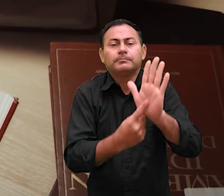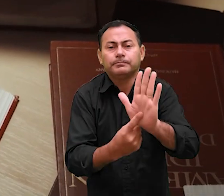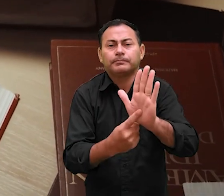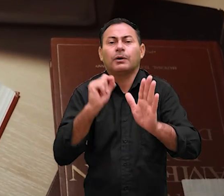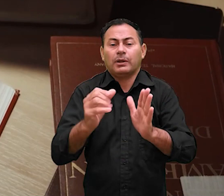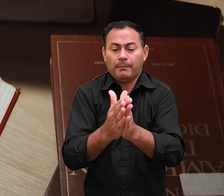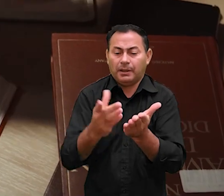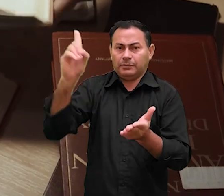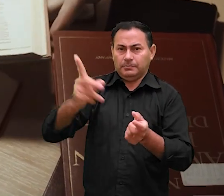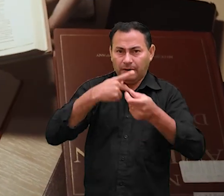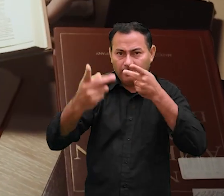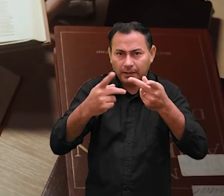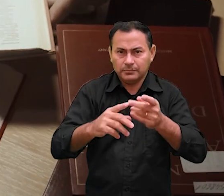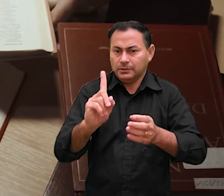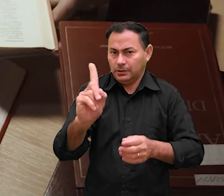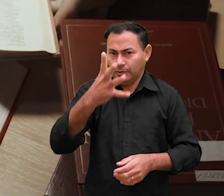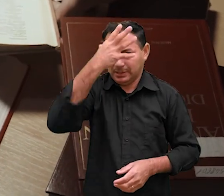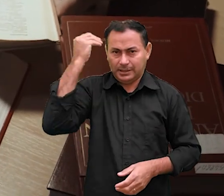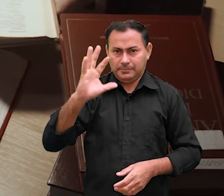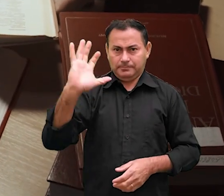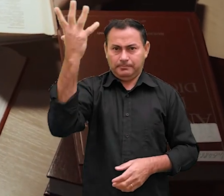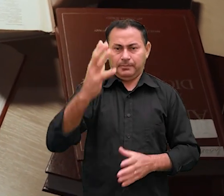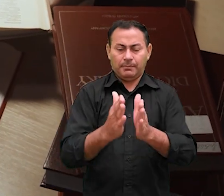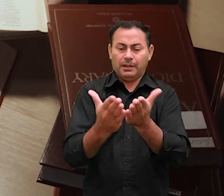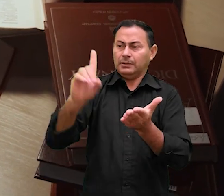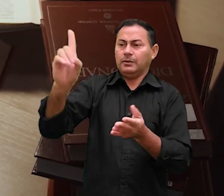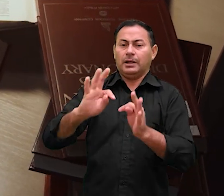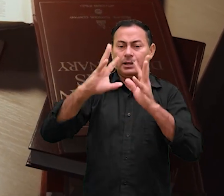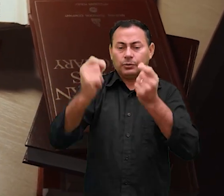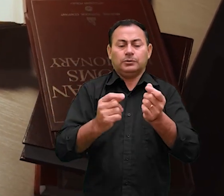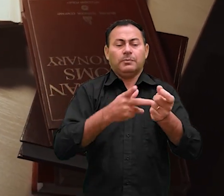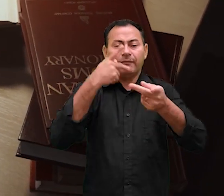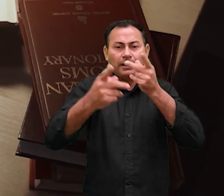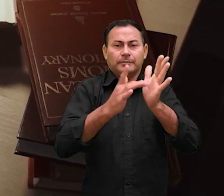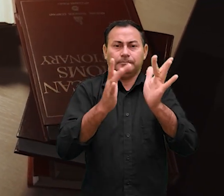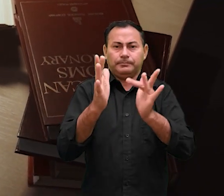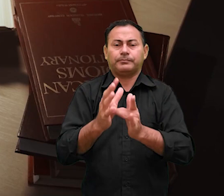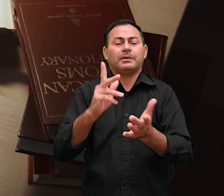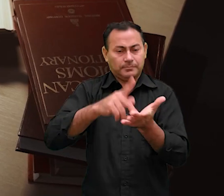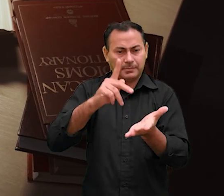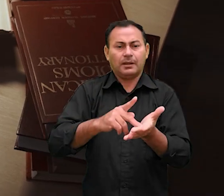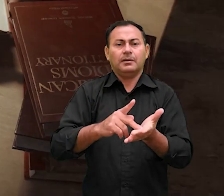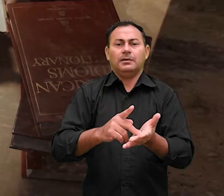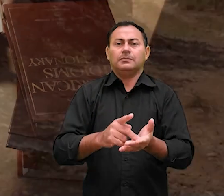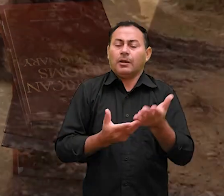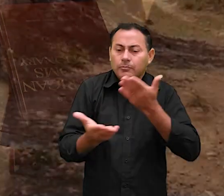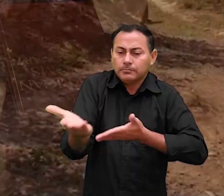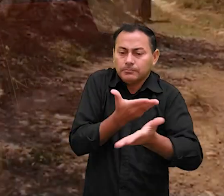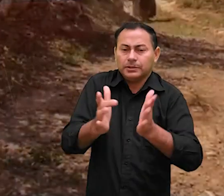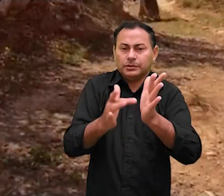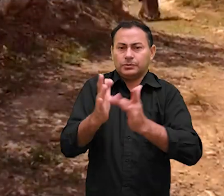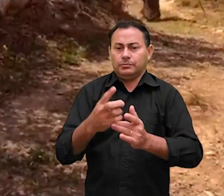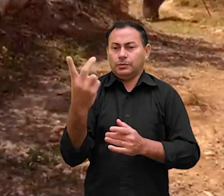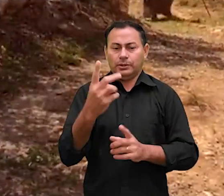mostra o que a Bíblia trata. Não esqueça desse fato. A Bíblia toda é sobre Jesus. Esse é o fato compartilhado